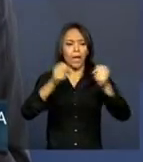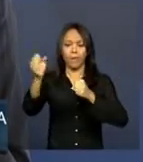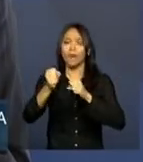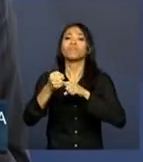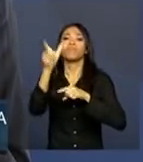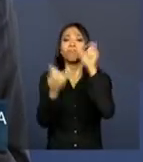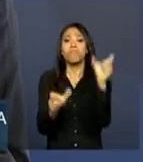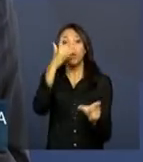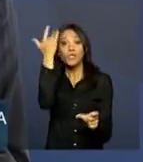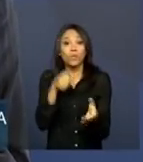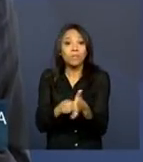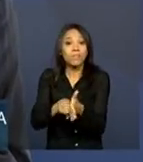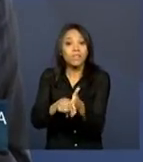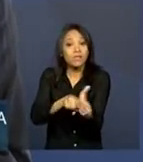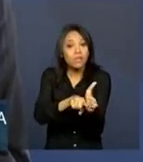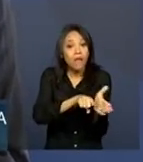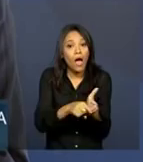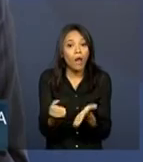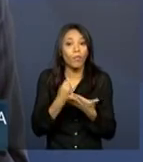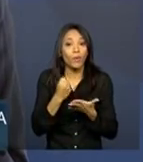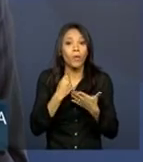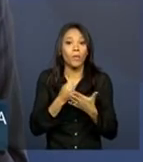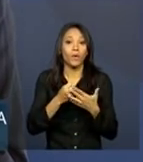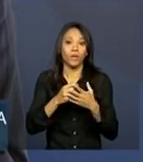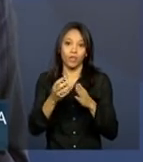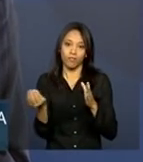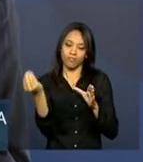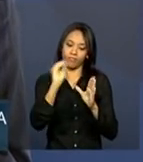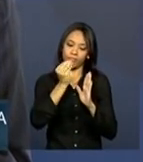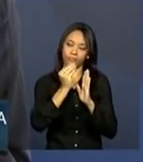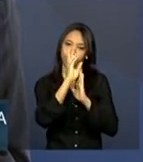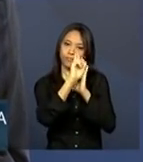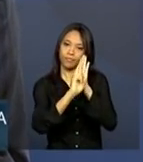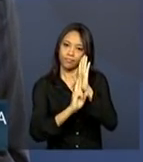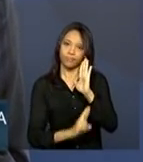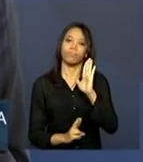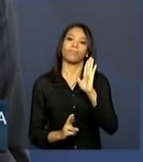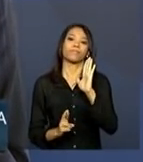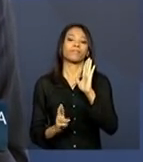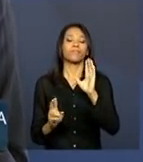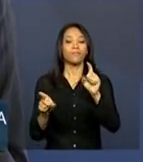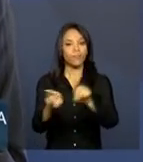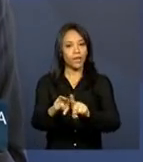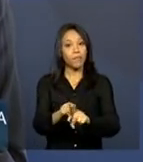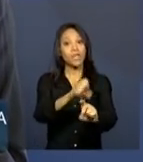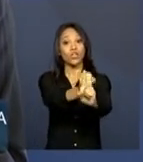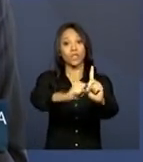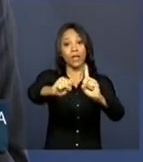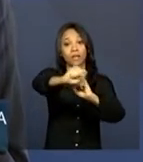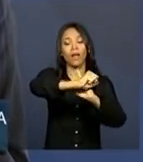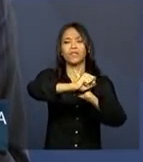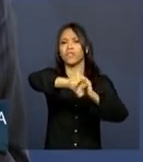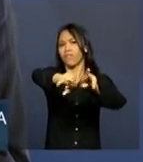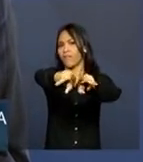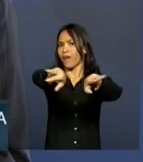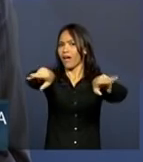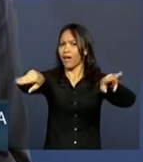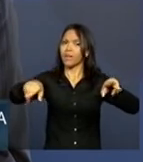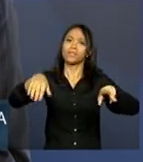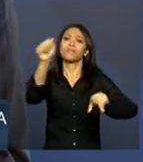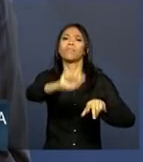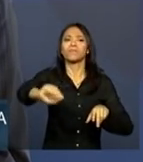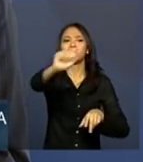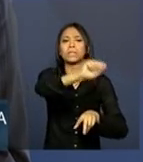deram vida a este relatório no âmbito da sociedade inúmeras entidades da sociedade civil